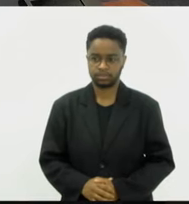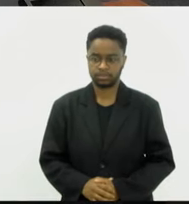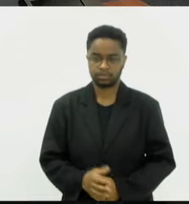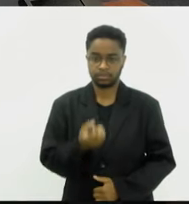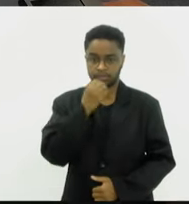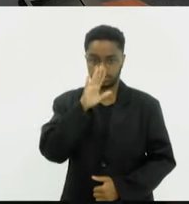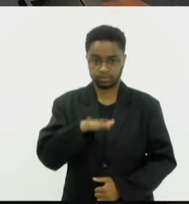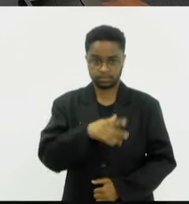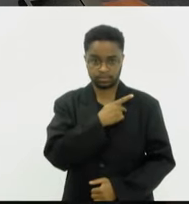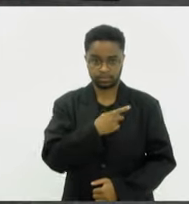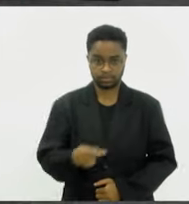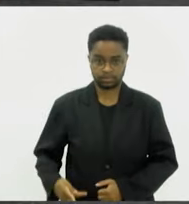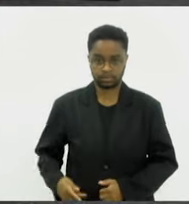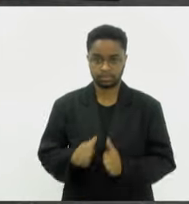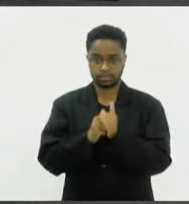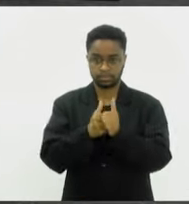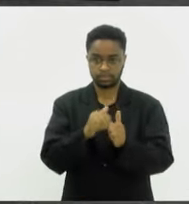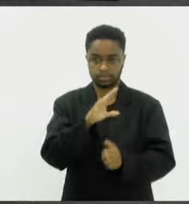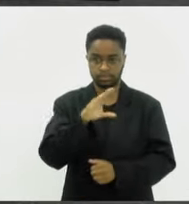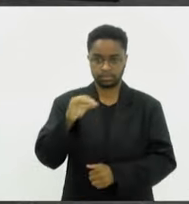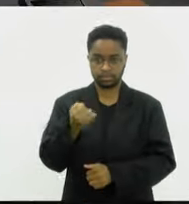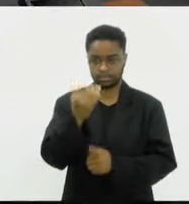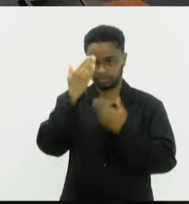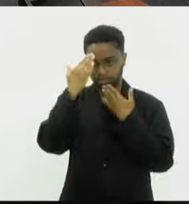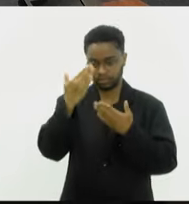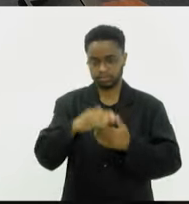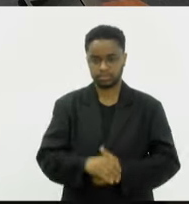Boa tarde, presidente. Acompanho o CJ. Muito obrigado.